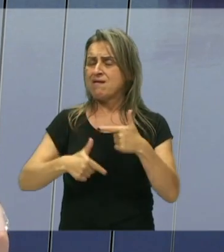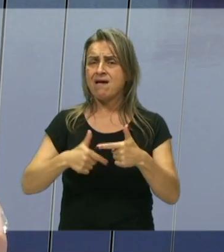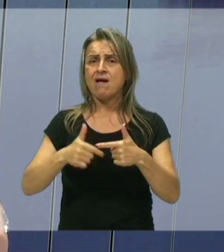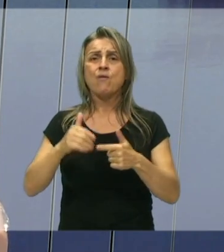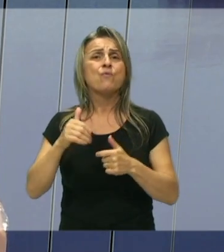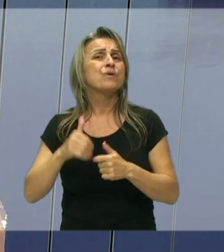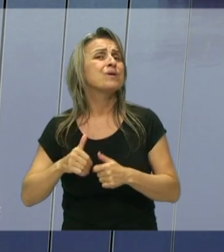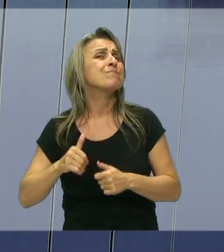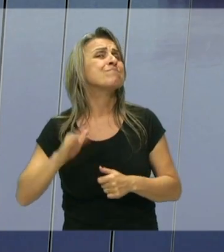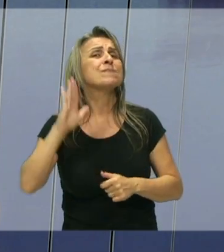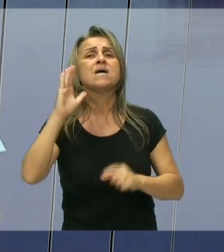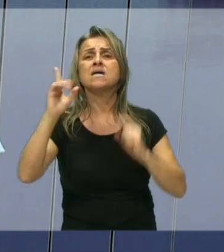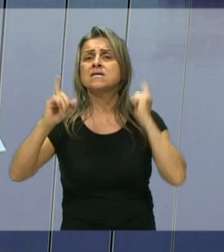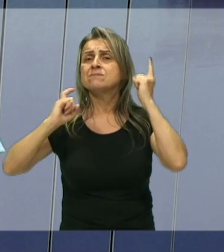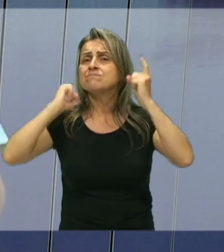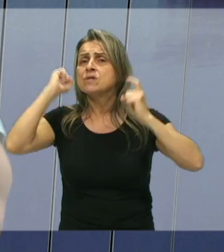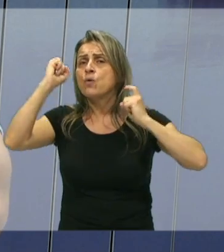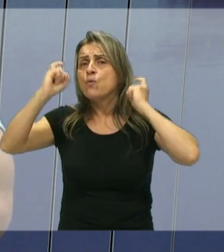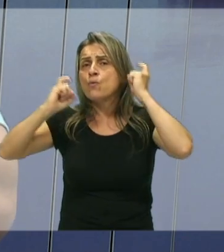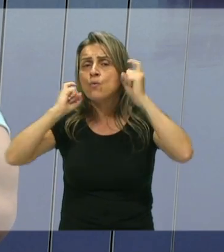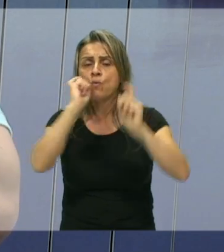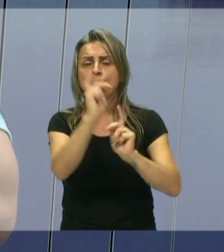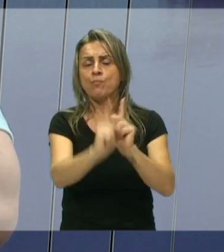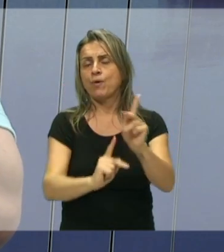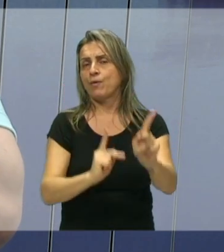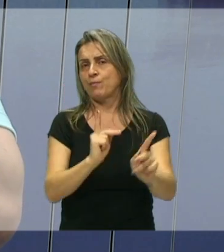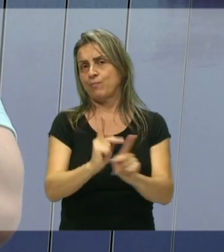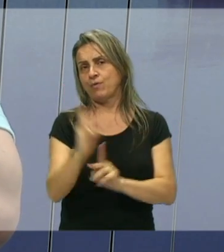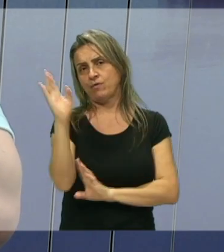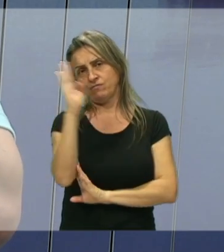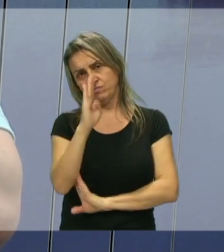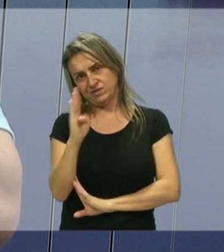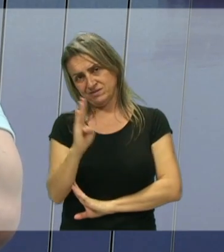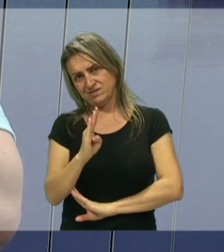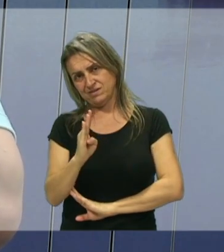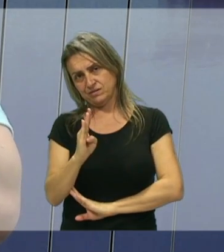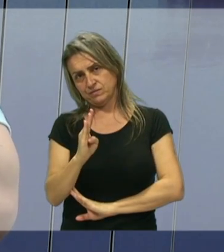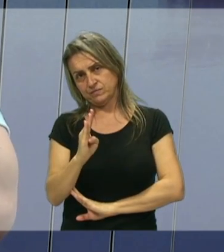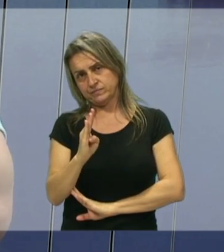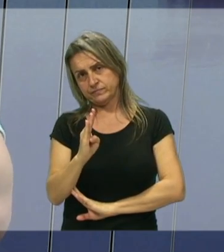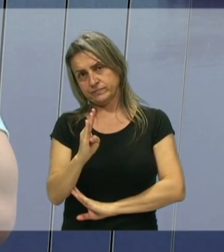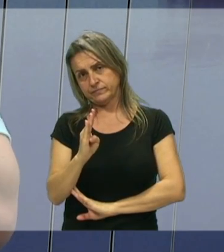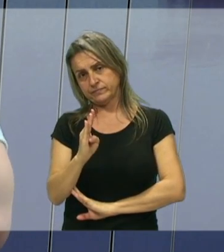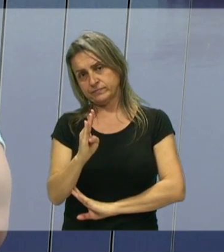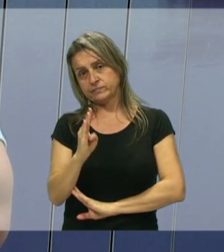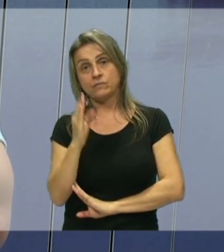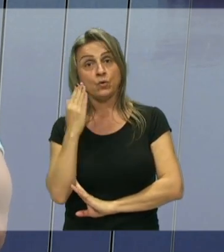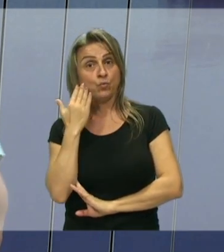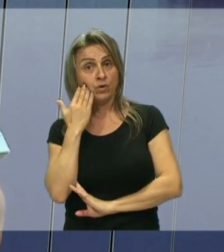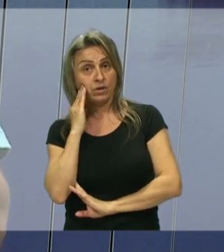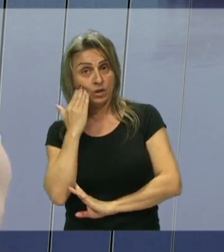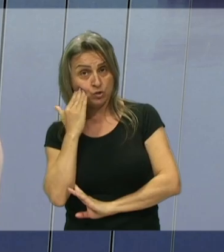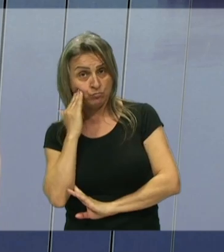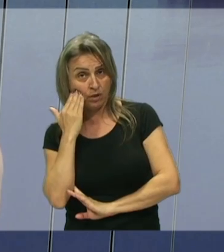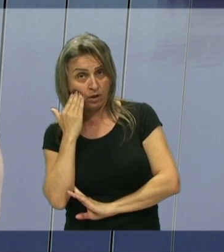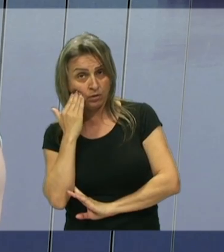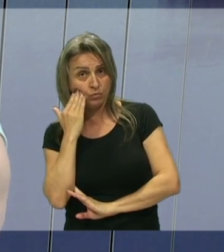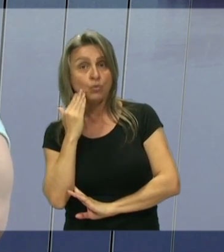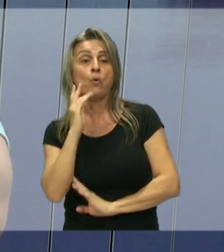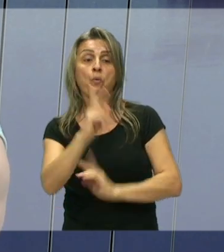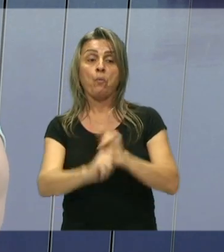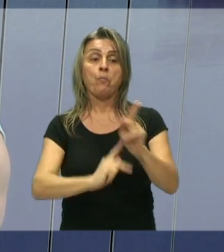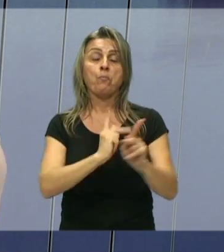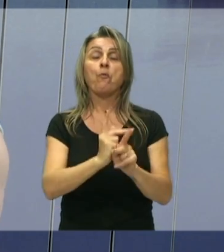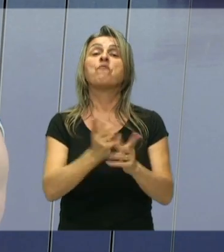brasileiro. Tanto do entendimento do próprio brasileiro, que é por isso as pré-conferências, entender o que o brasileiro